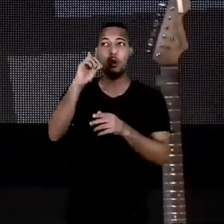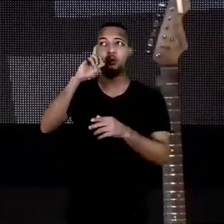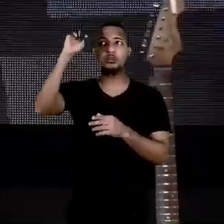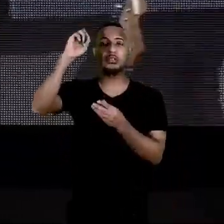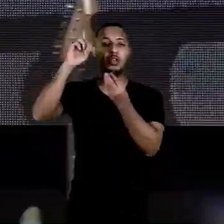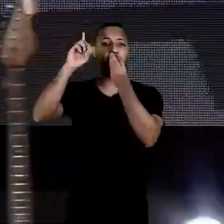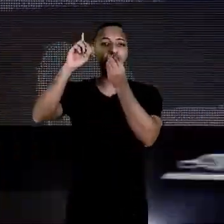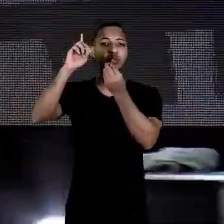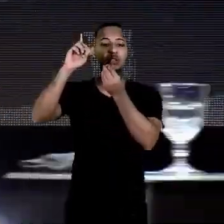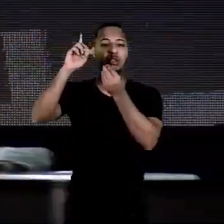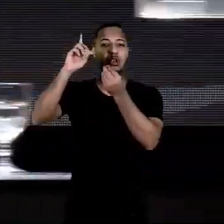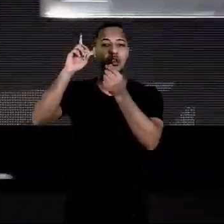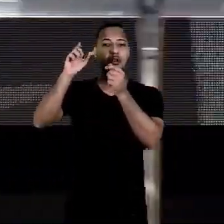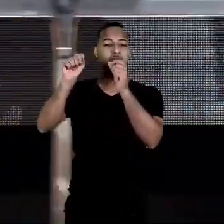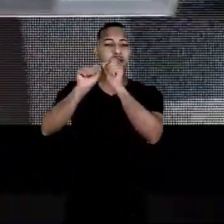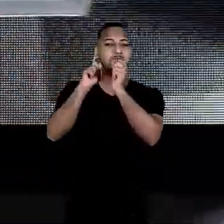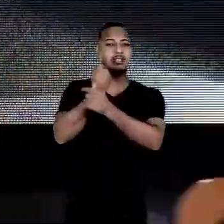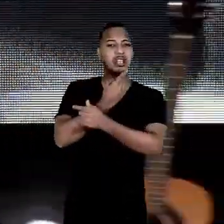aprenda alguma lição.